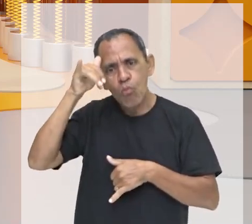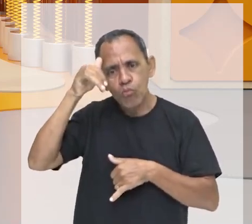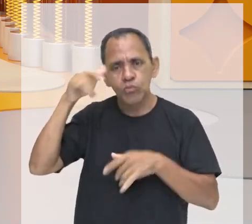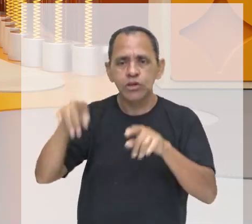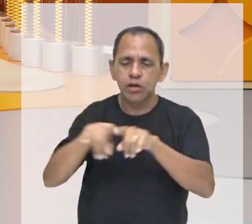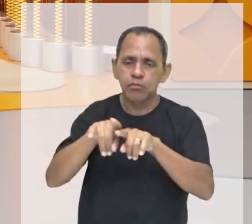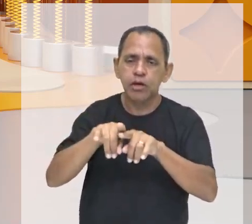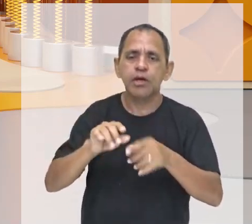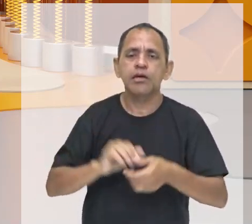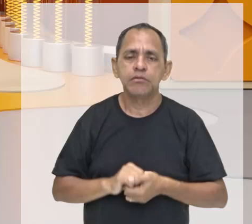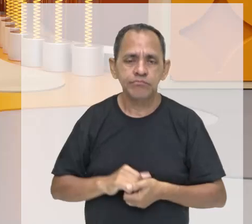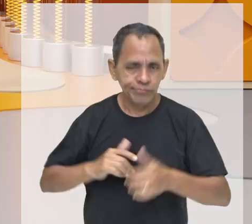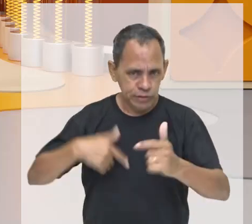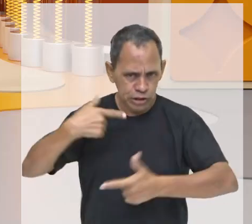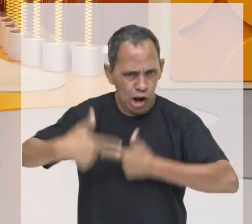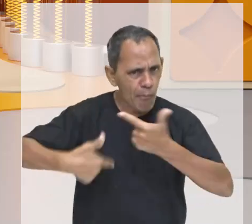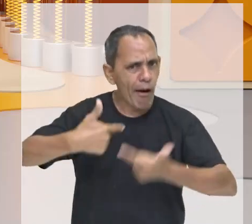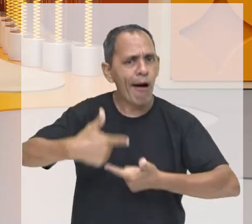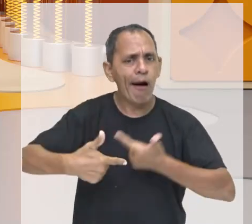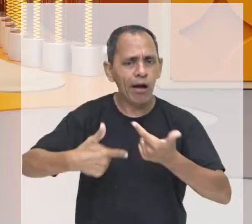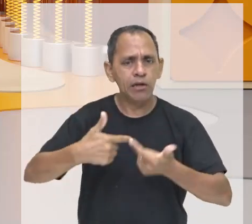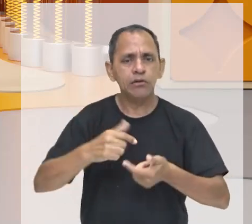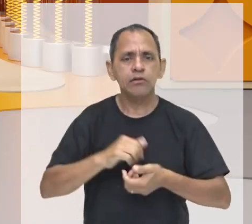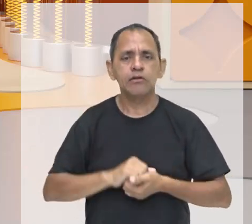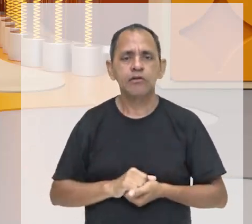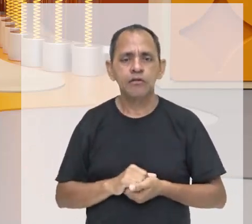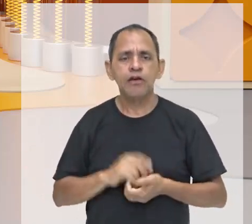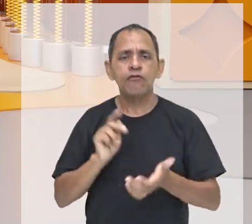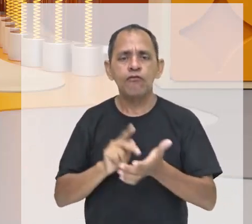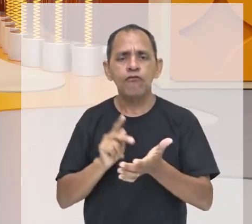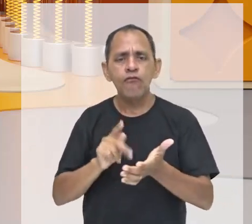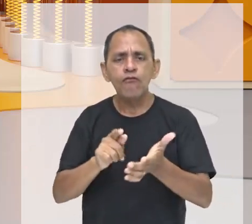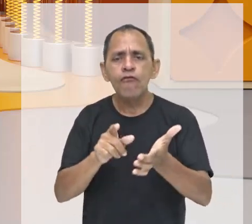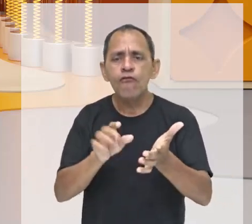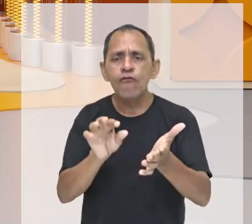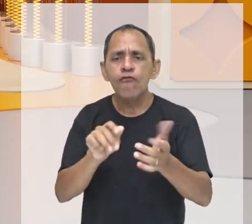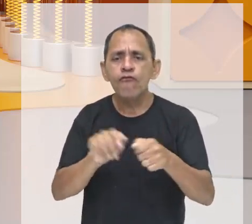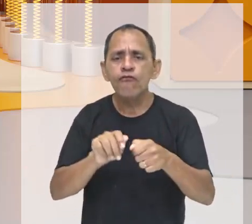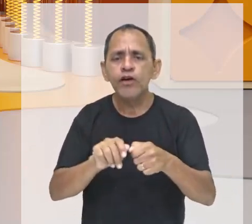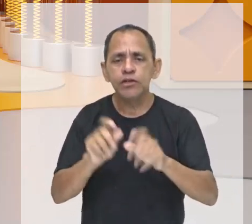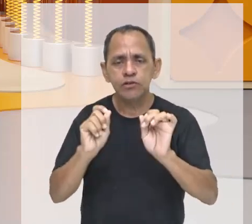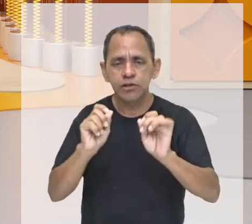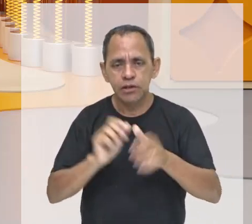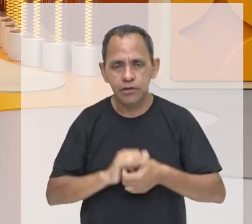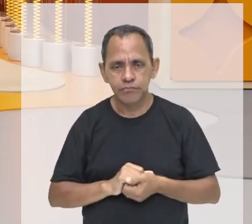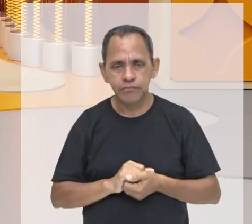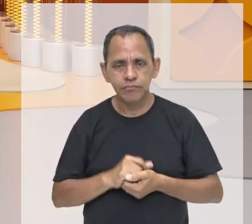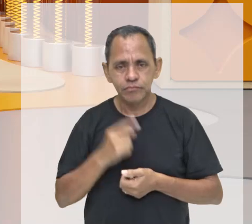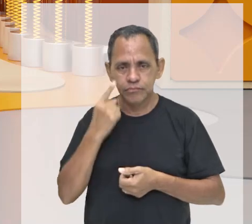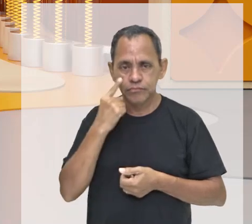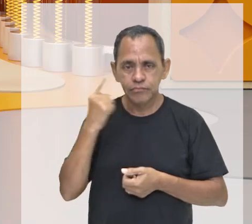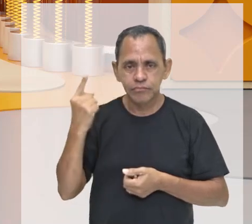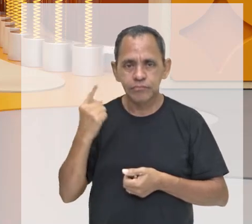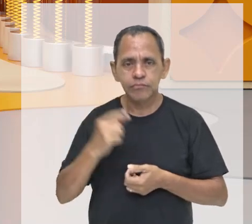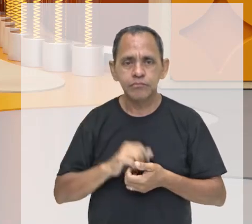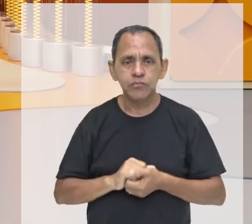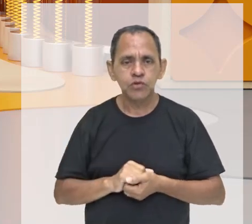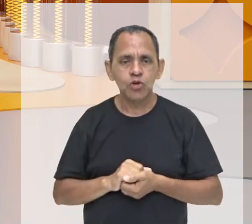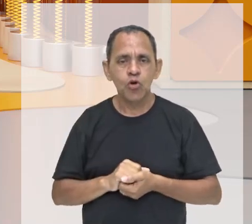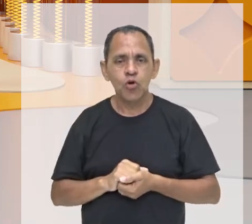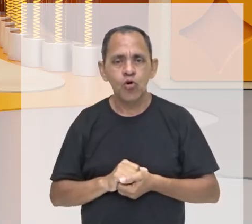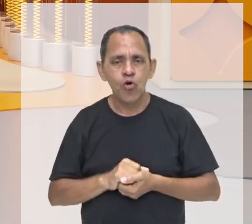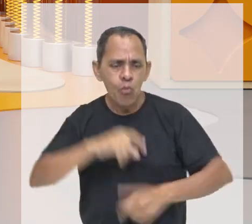o trabalho sendo realizado, olha só, né, está captando aqui o que o trator